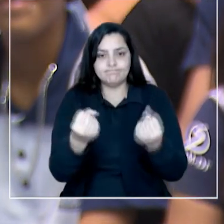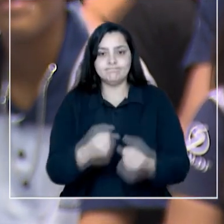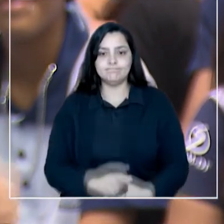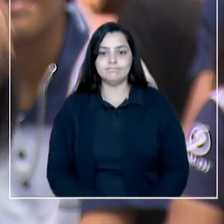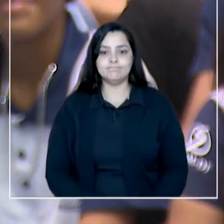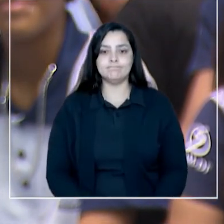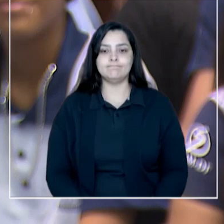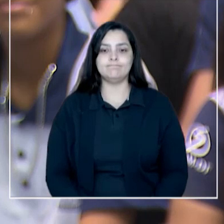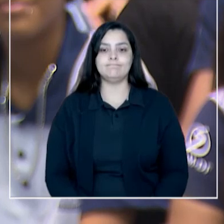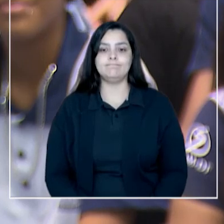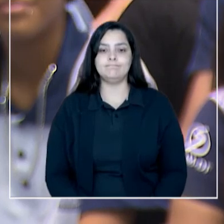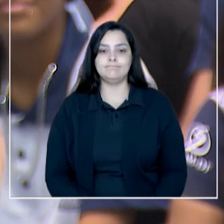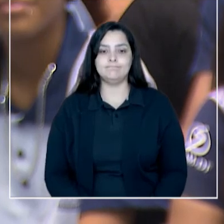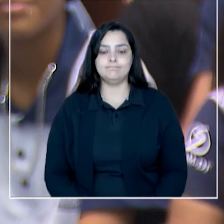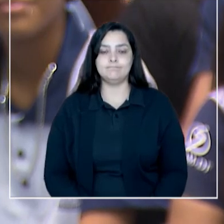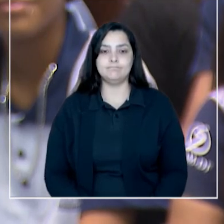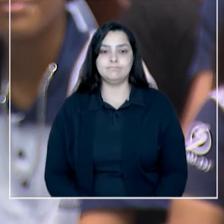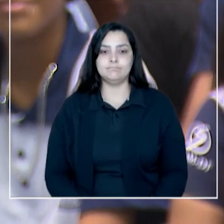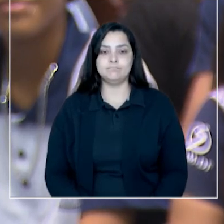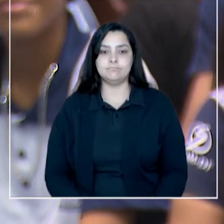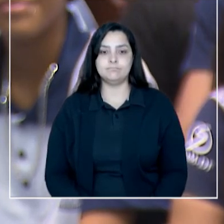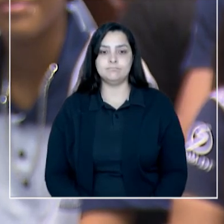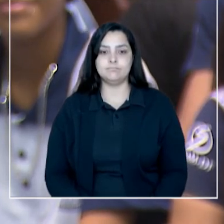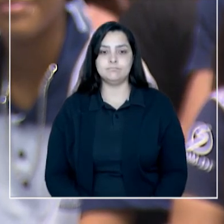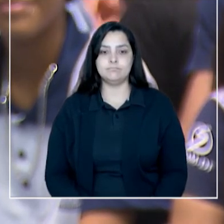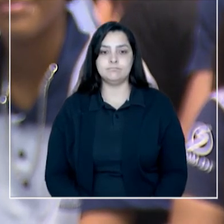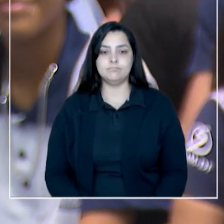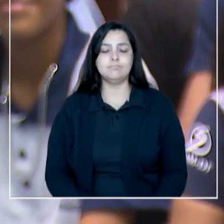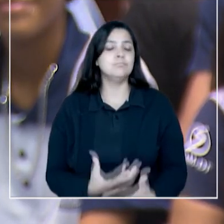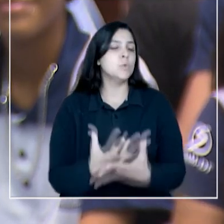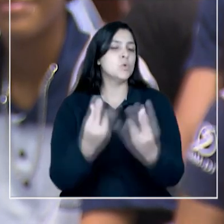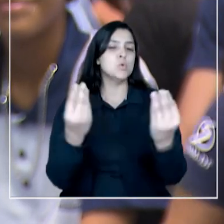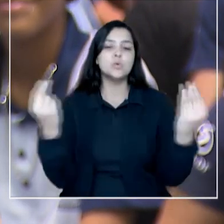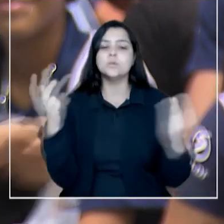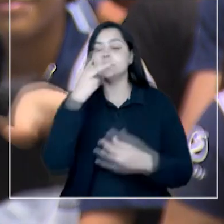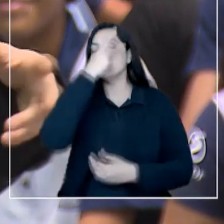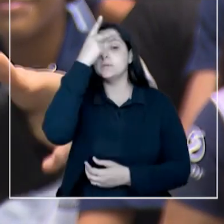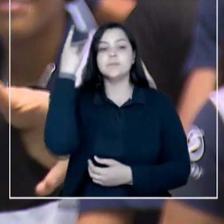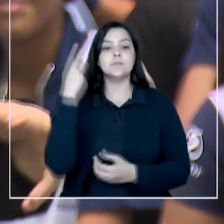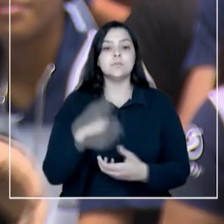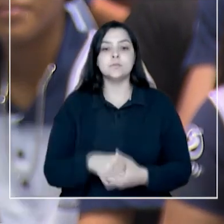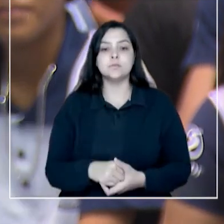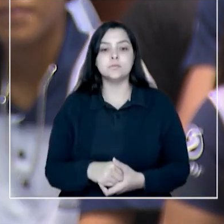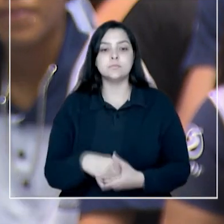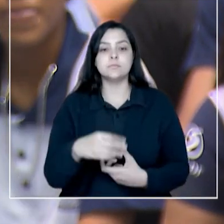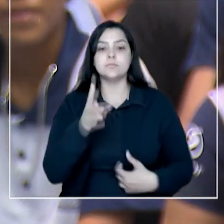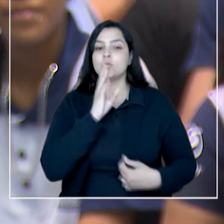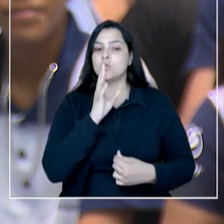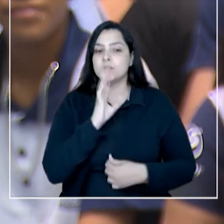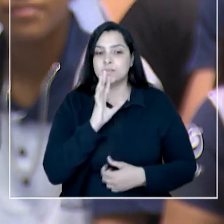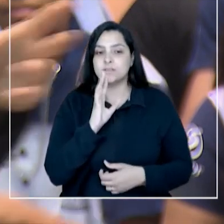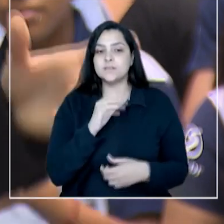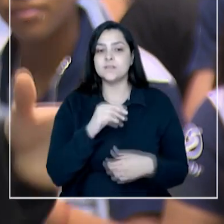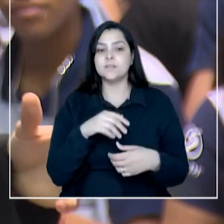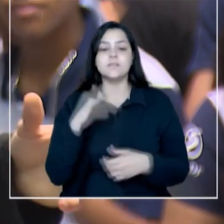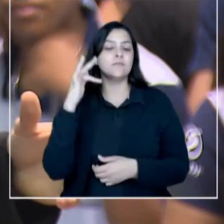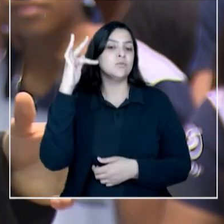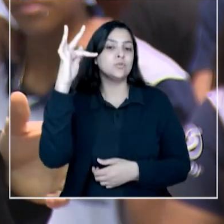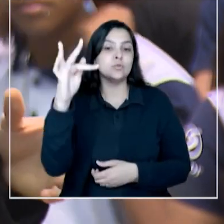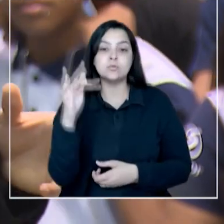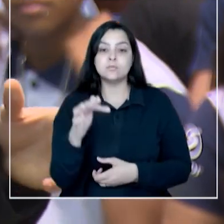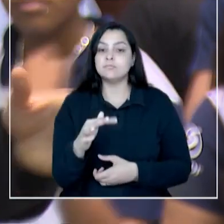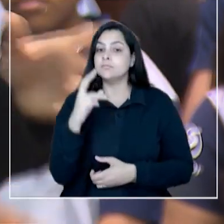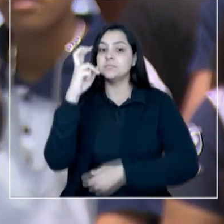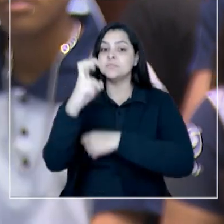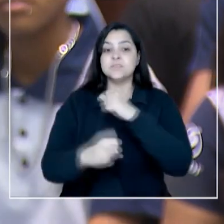Mas, cara, eu vou te falar que uma galera, assim, que, tipo, conheci um dia, passaram-se 5